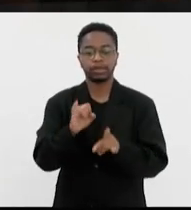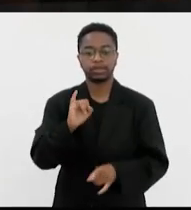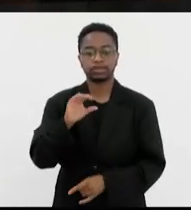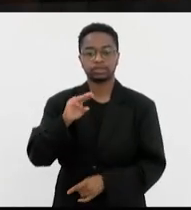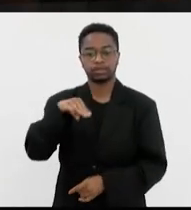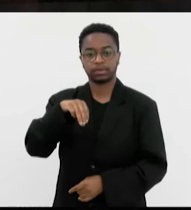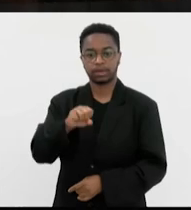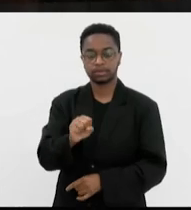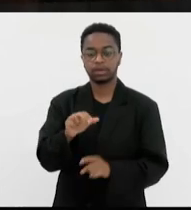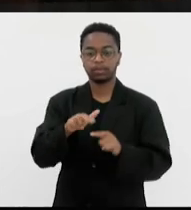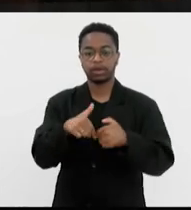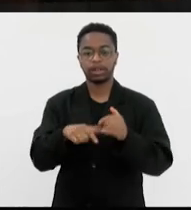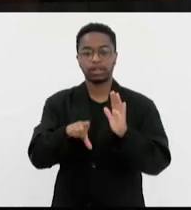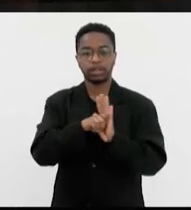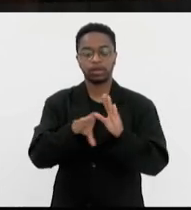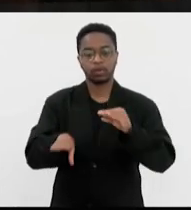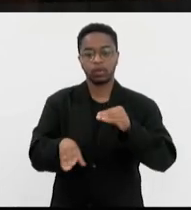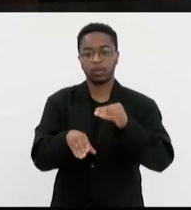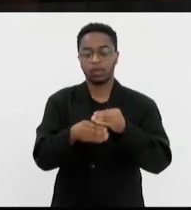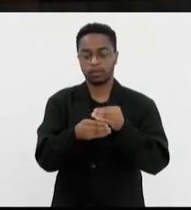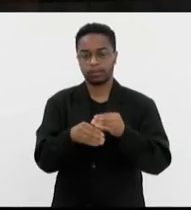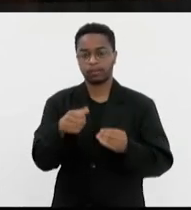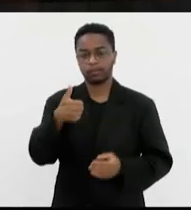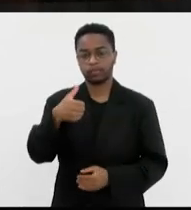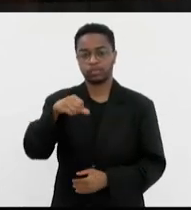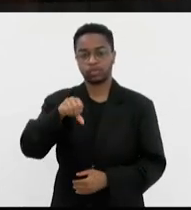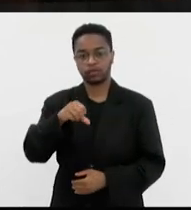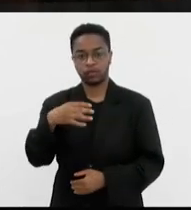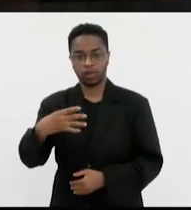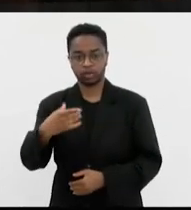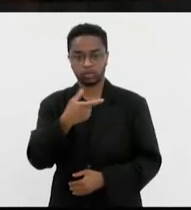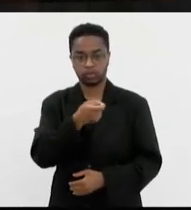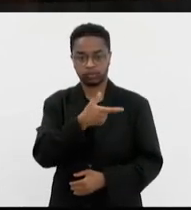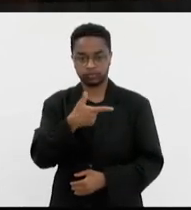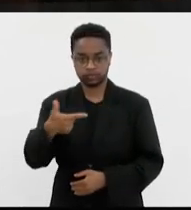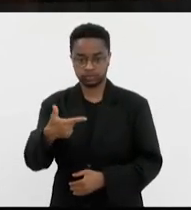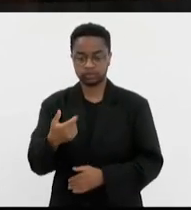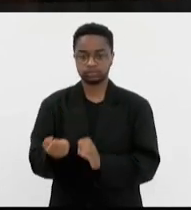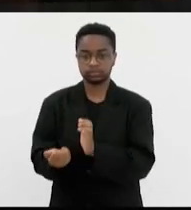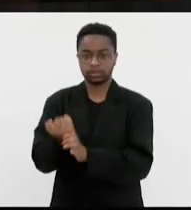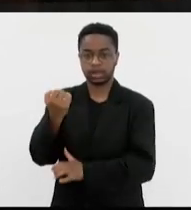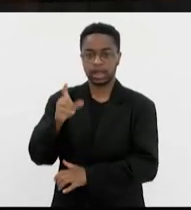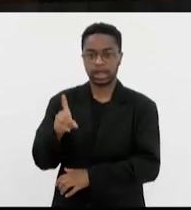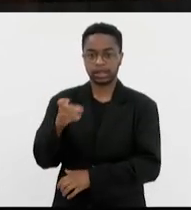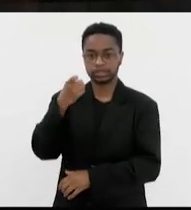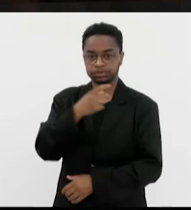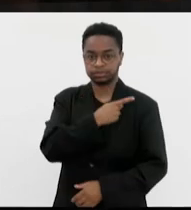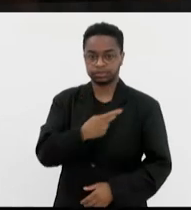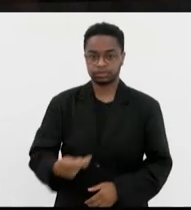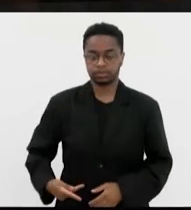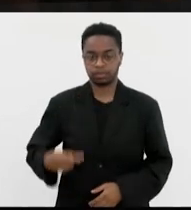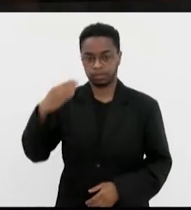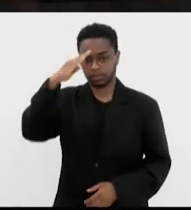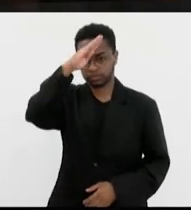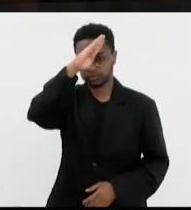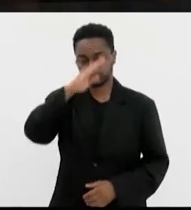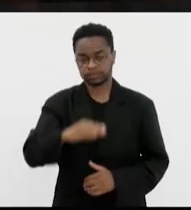1 complementar 194 de 22 do ex-presidente Bolsonaro.